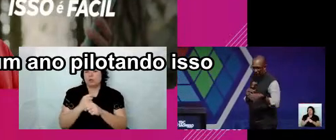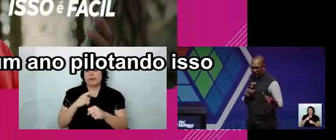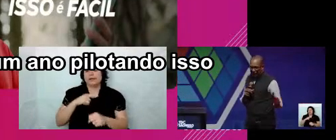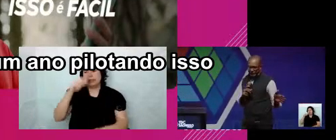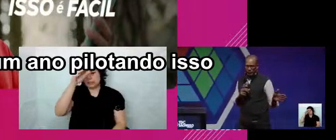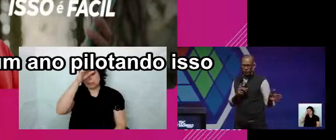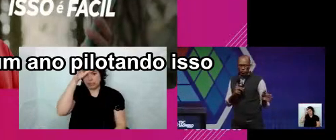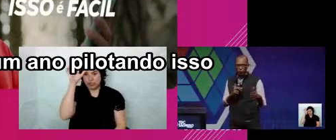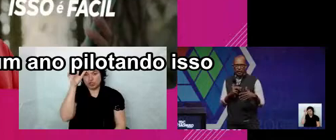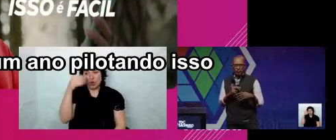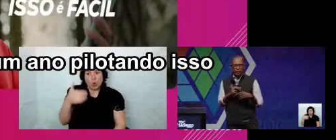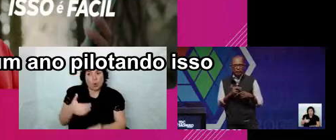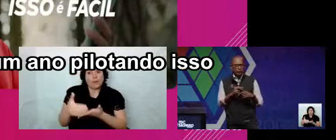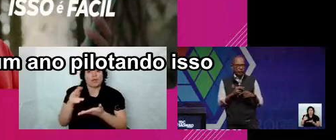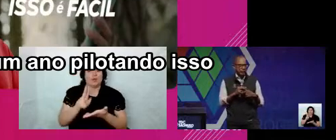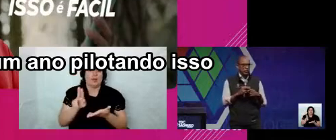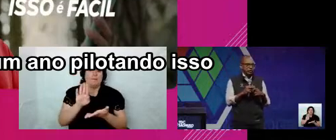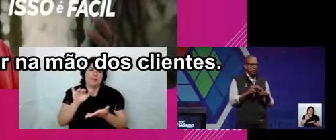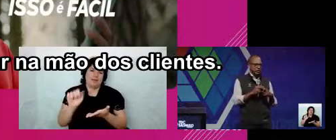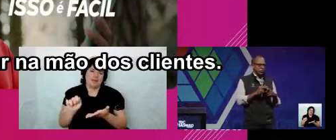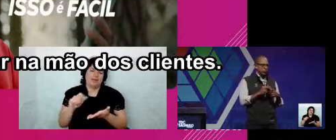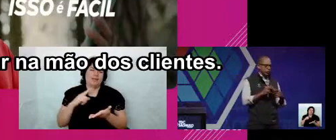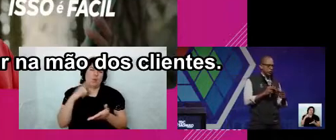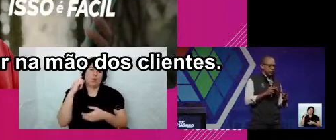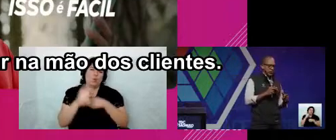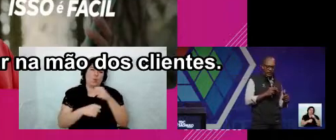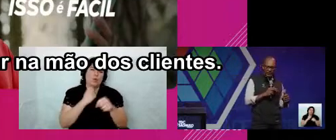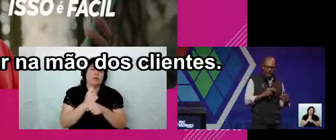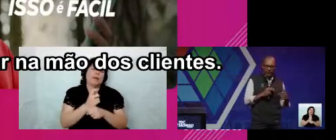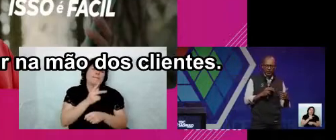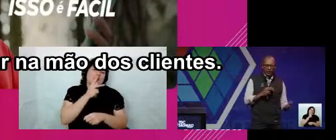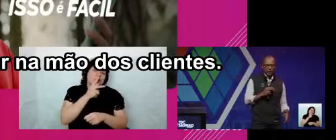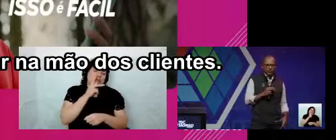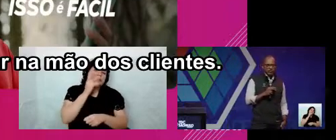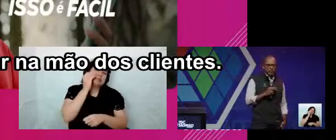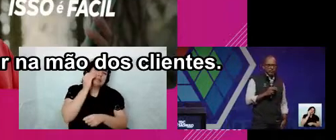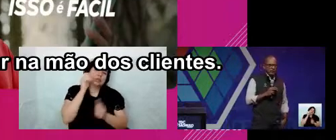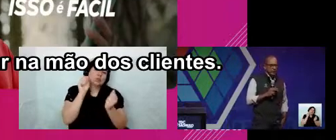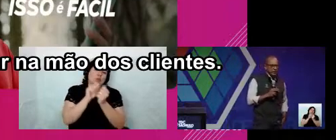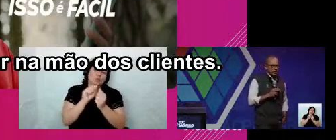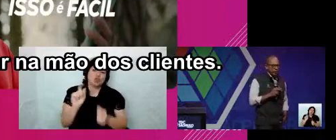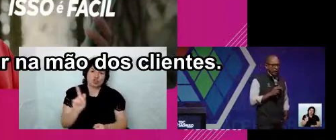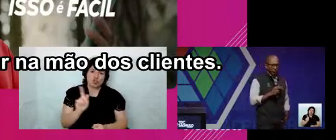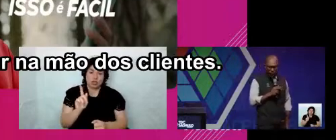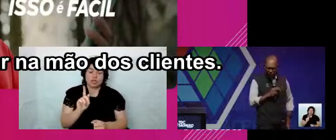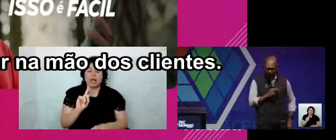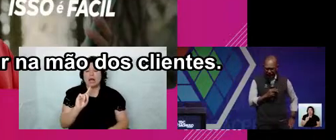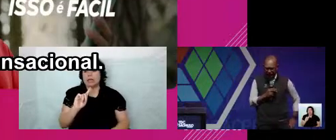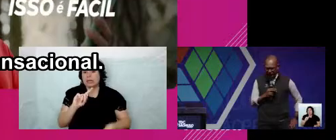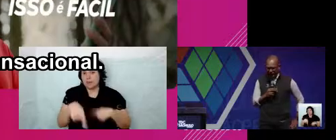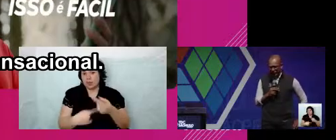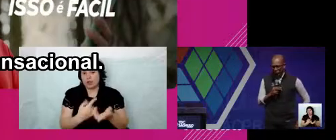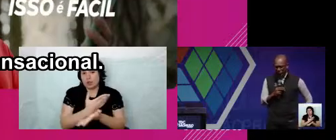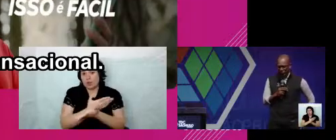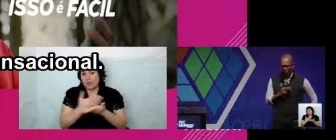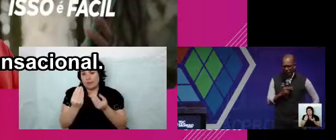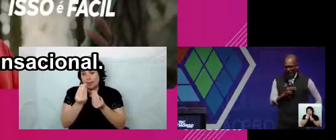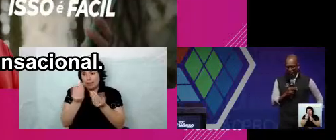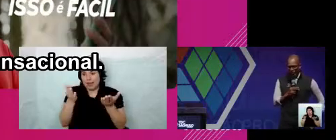Bia, então a gente passou um ano aí pilotando isso com os nossos gerentes, antes de colocar na mão dos